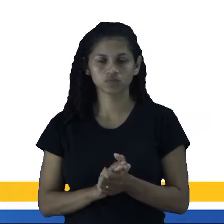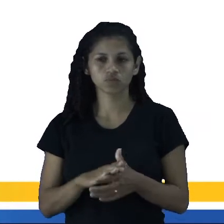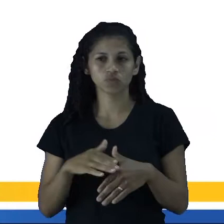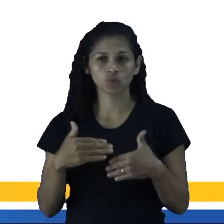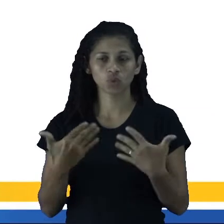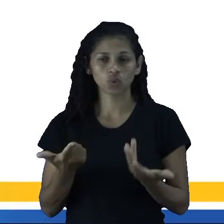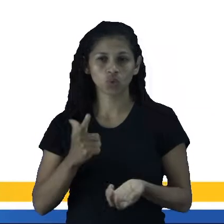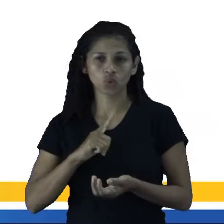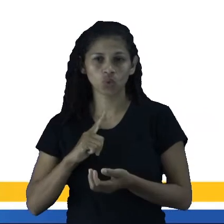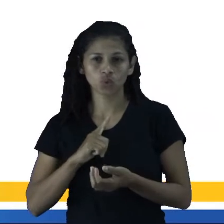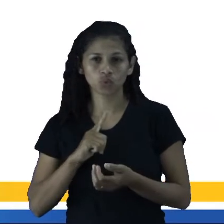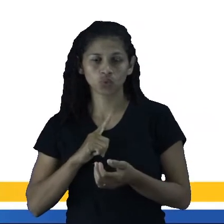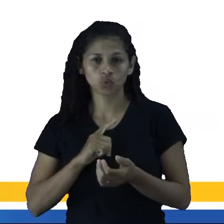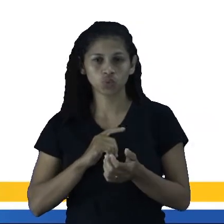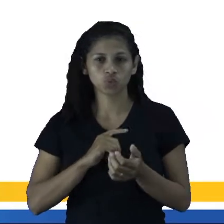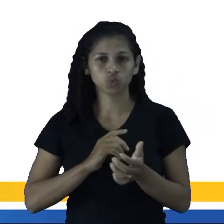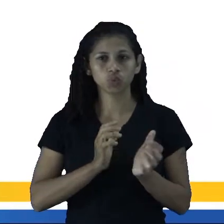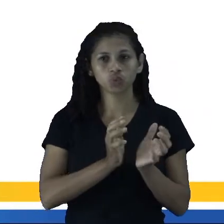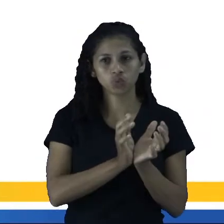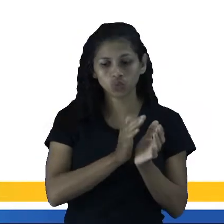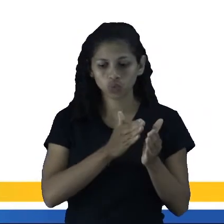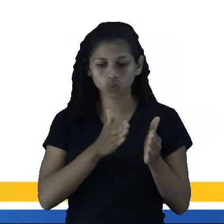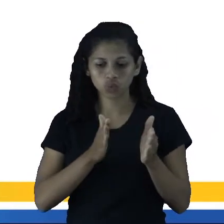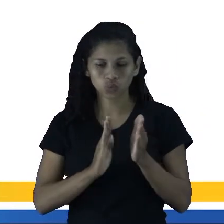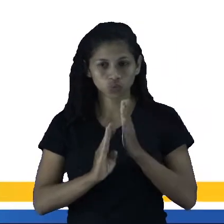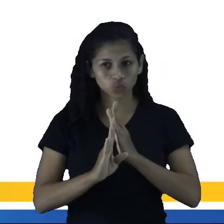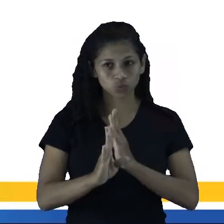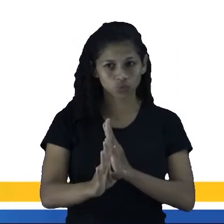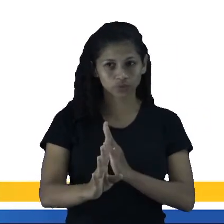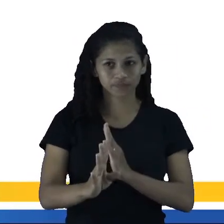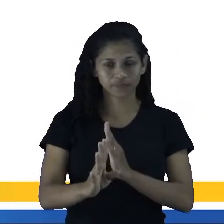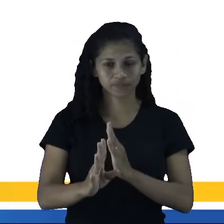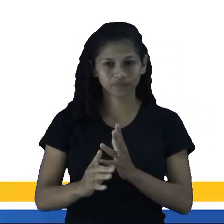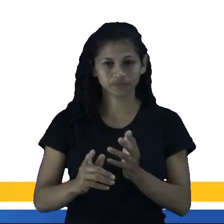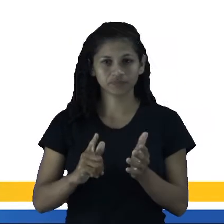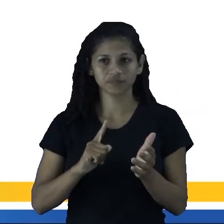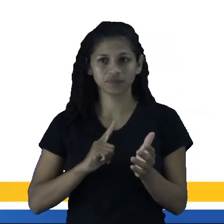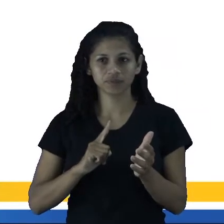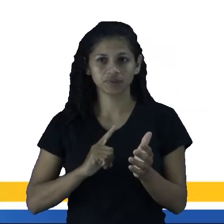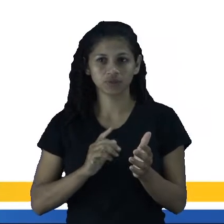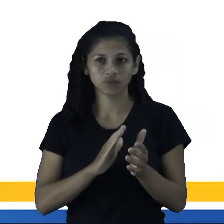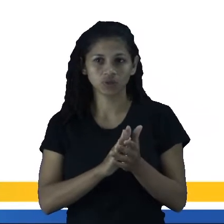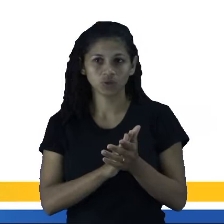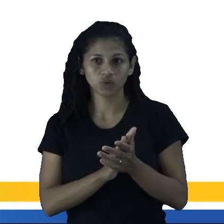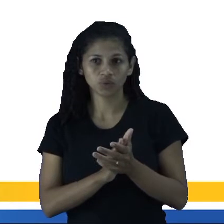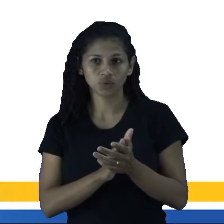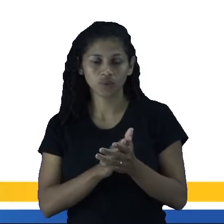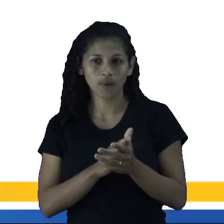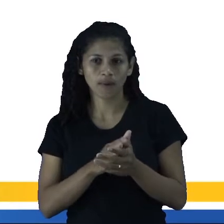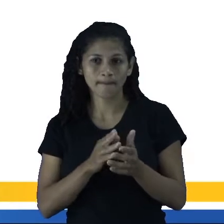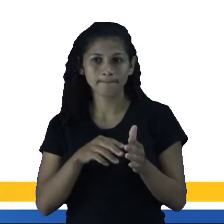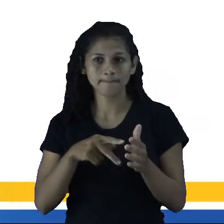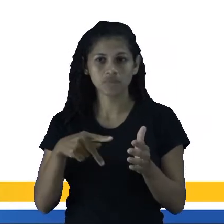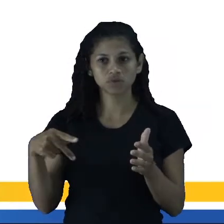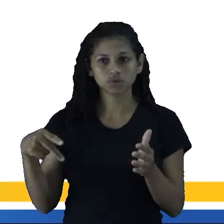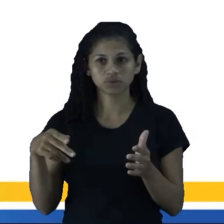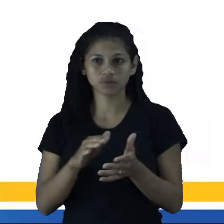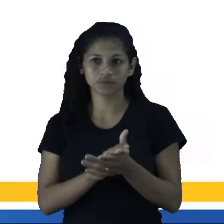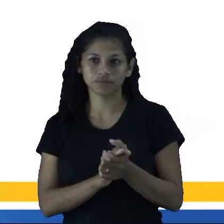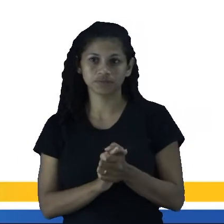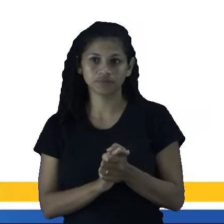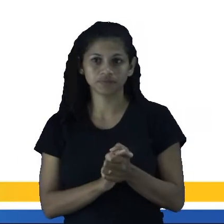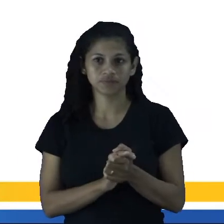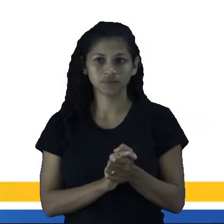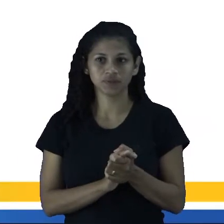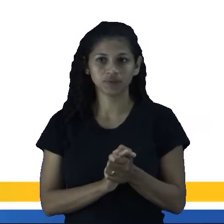Quando eu tenho elementos em uma fila, é uma permutação, desde que eu entenda que eu vou utilizar o n